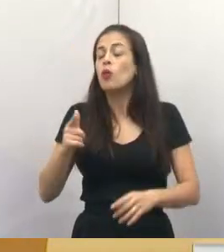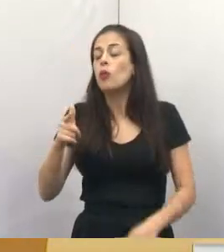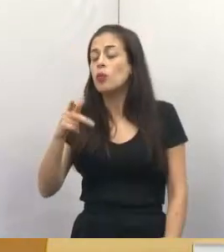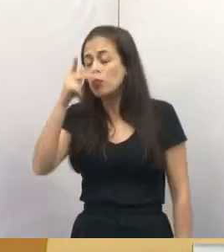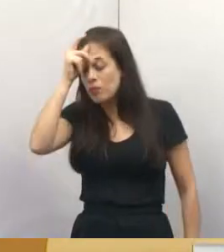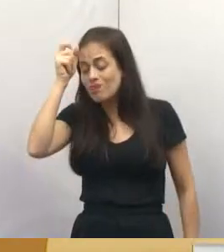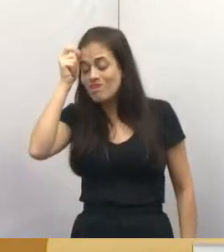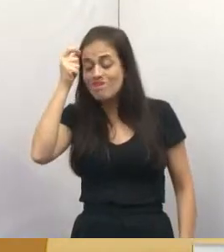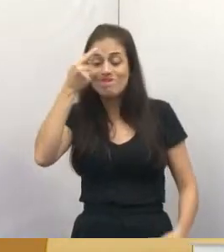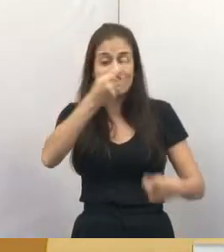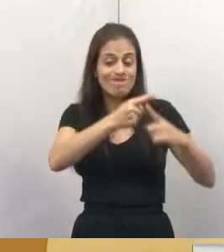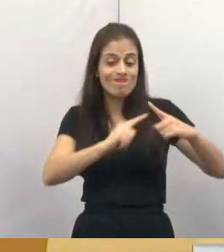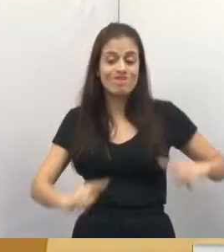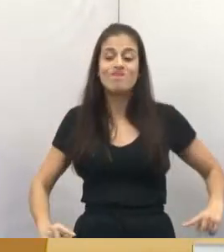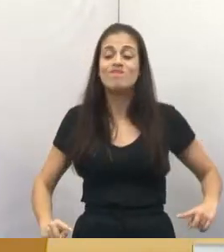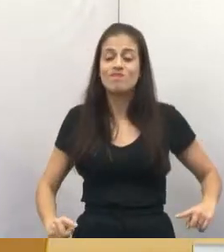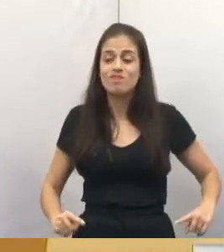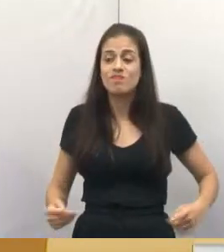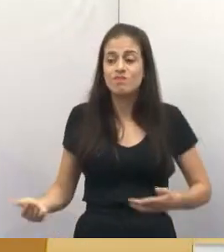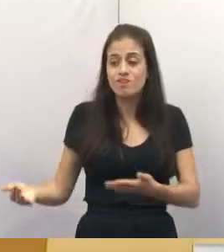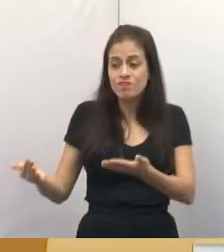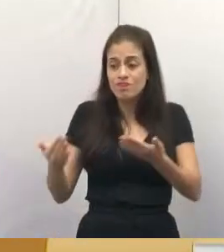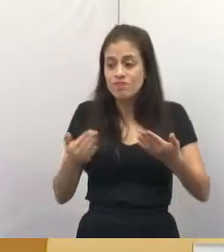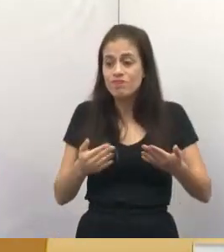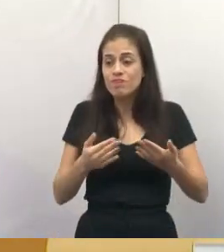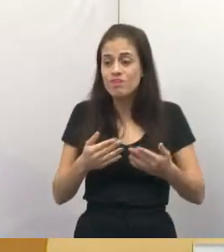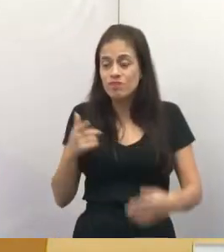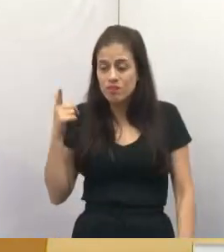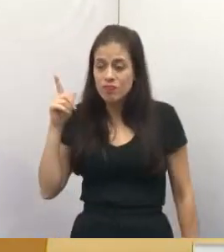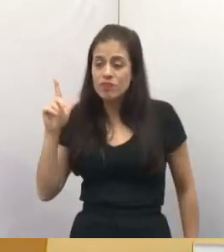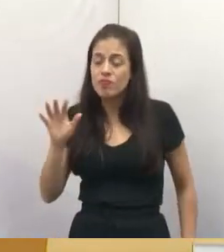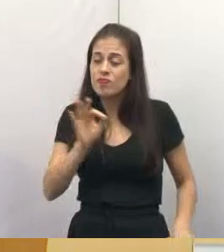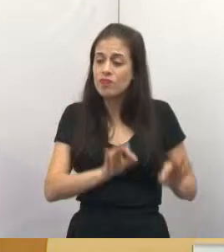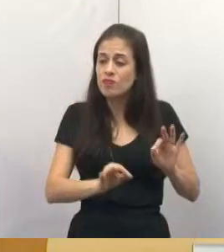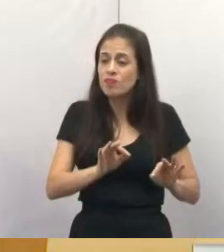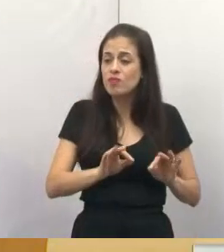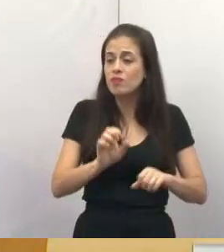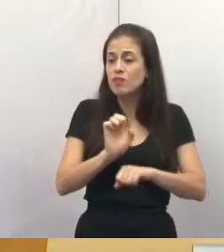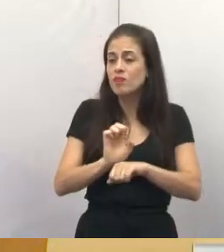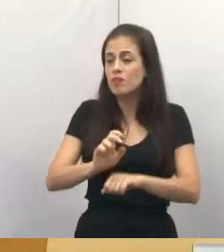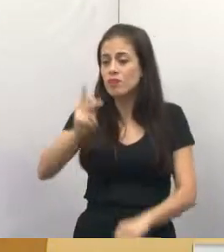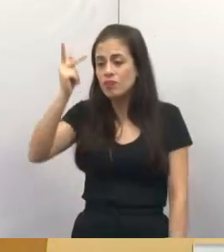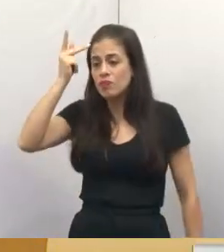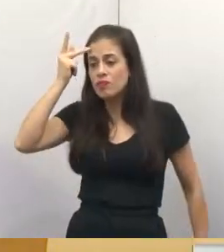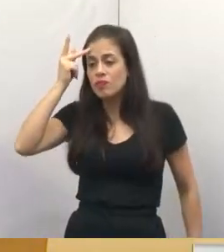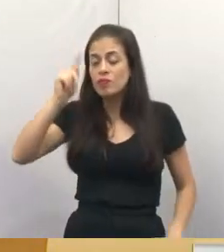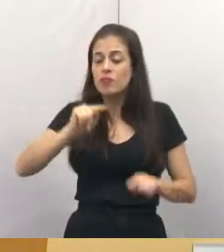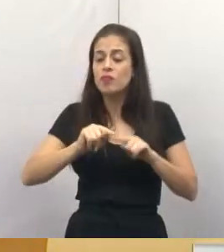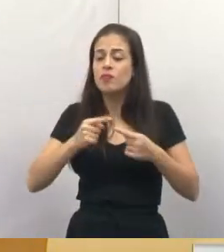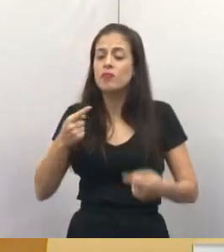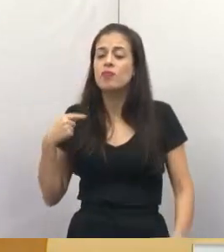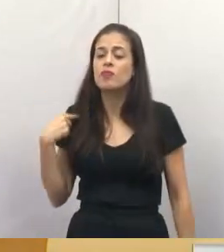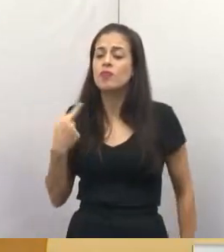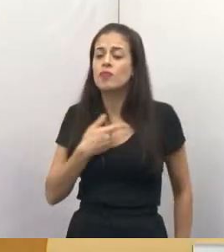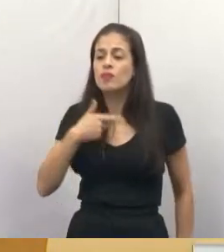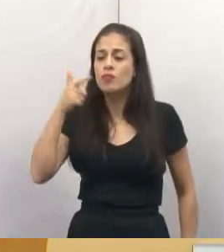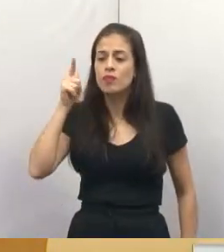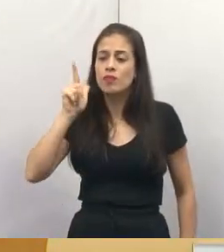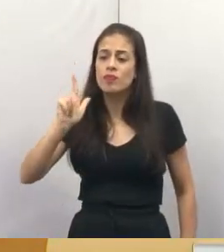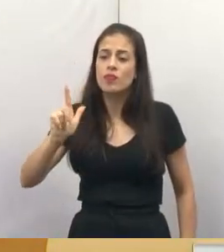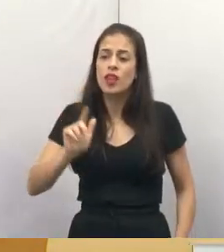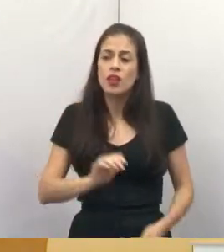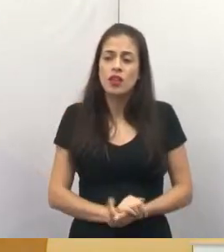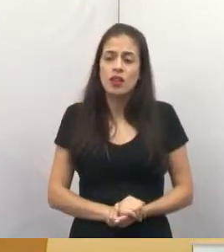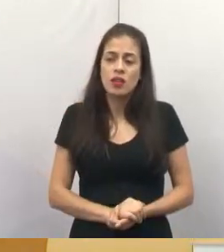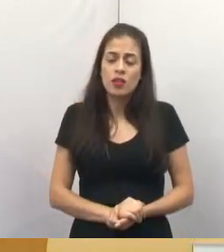casa, na legislatura passada, ele entrou com o Madim, ganhou no tribunal em São Paulo, mas nós já ganhamos no Supremo. Está na segunda